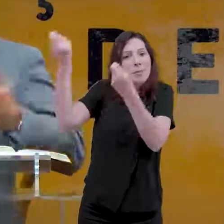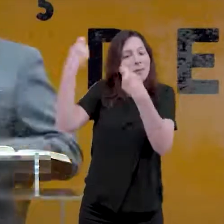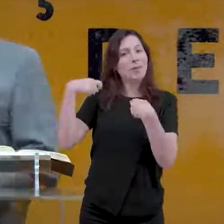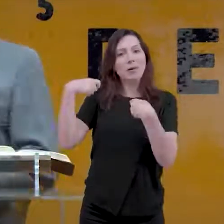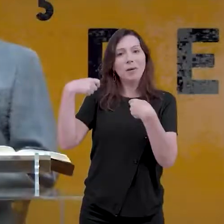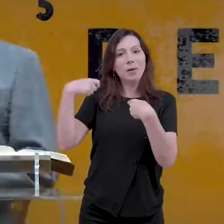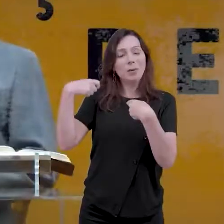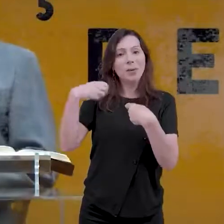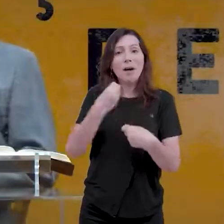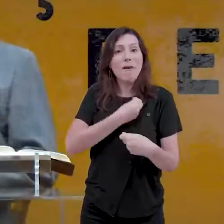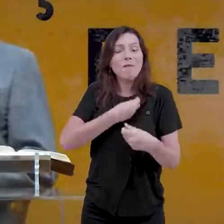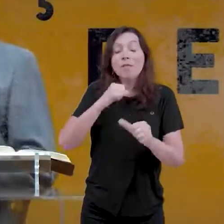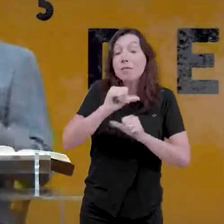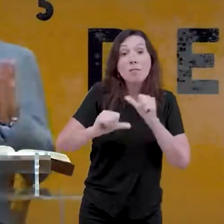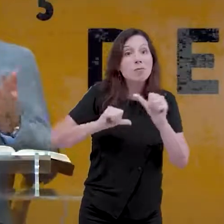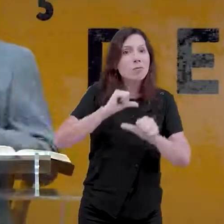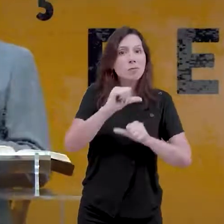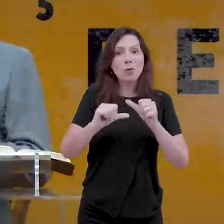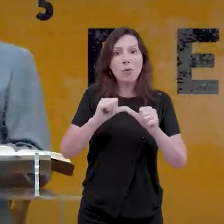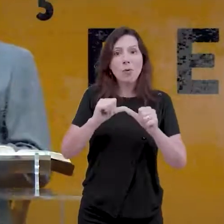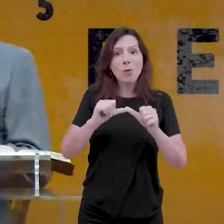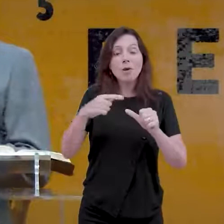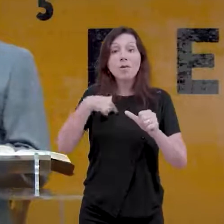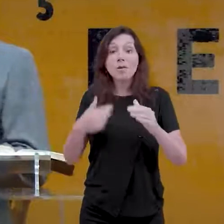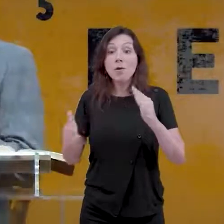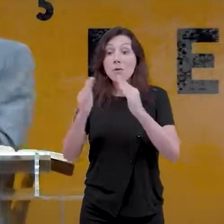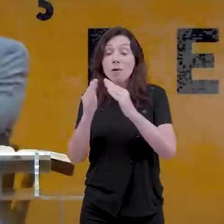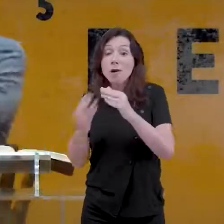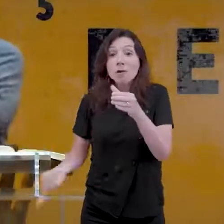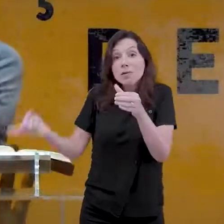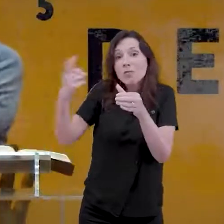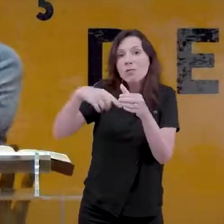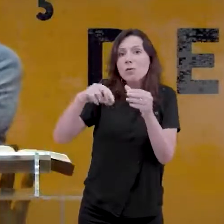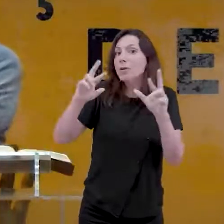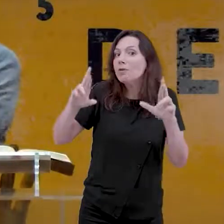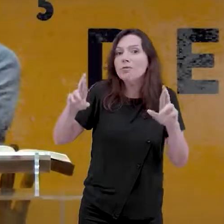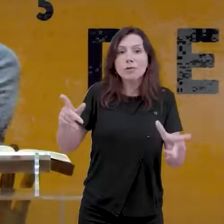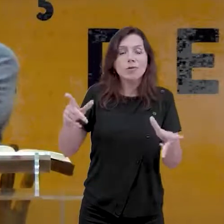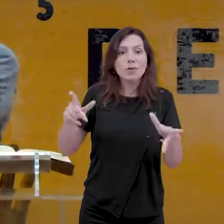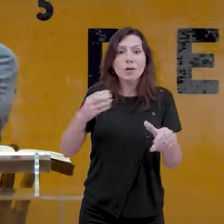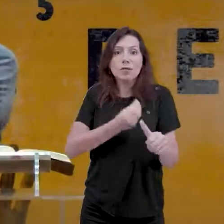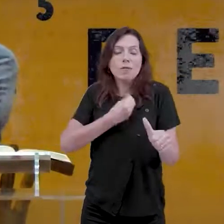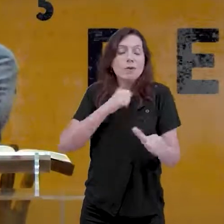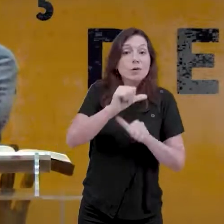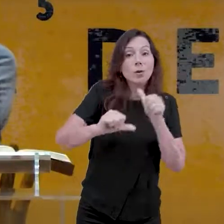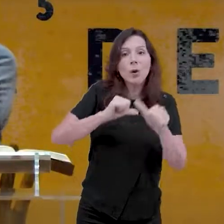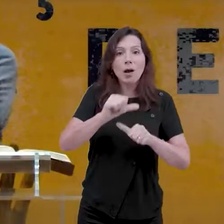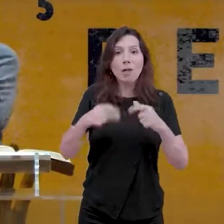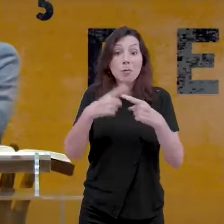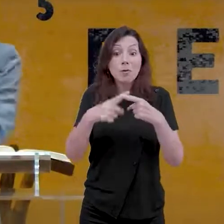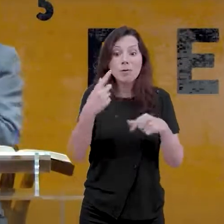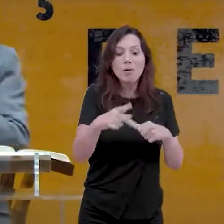banhou minha cabeça com óleo, e eu voltei restaurado, porque nesta casa você encontra